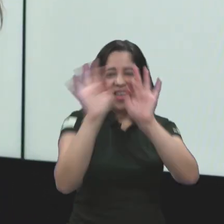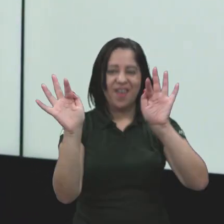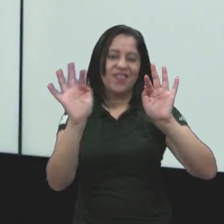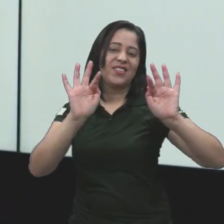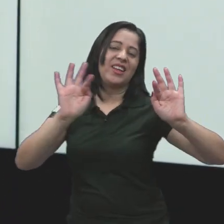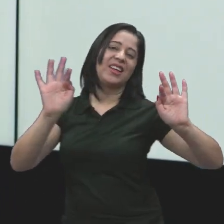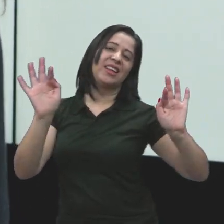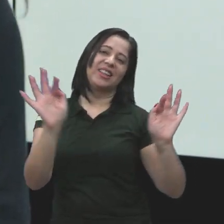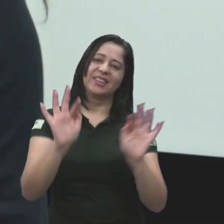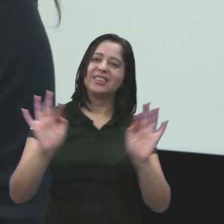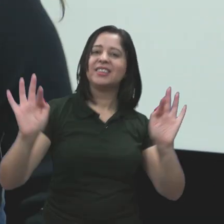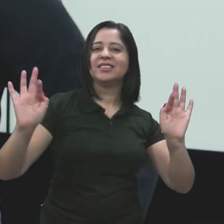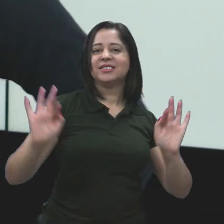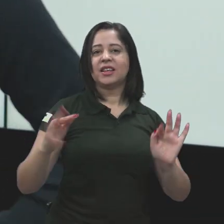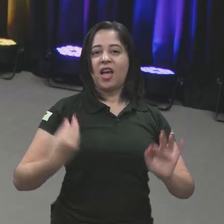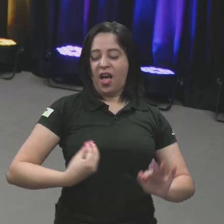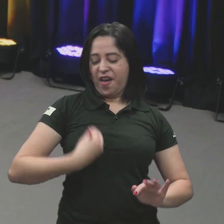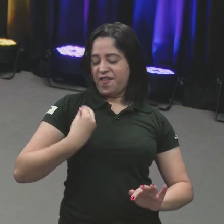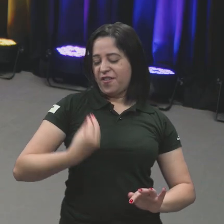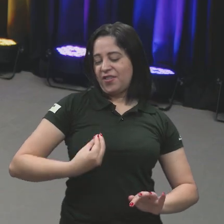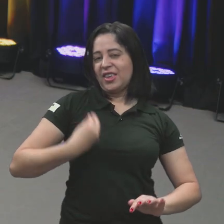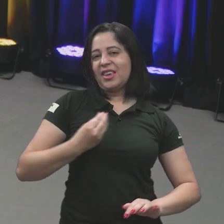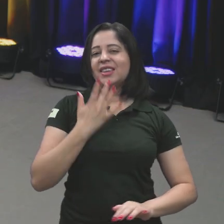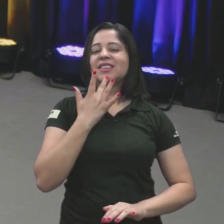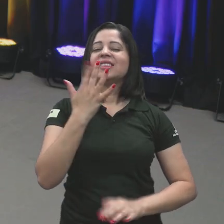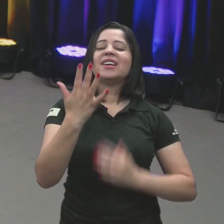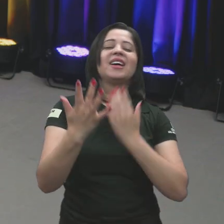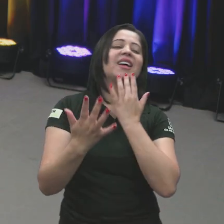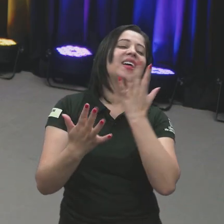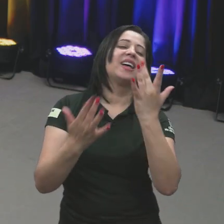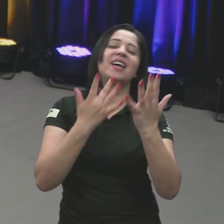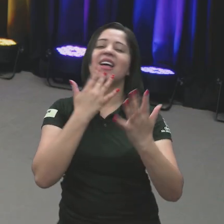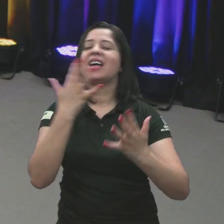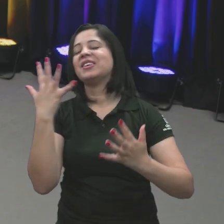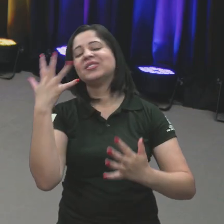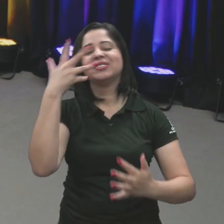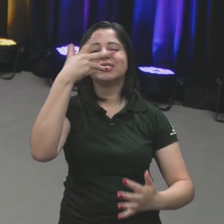be happy. A vida é uma aquarela.